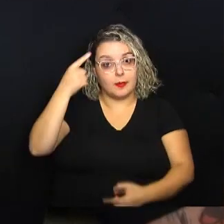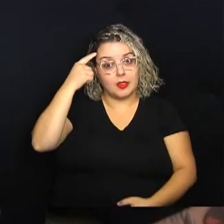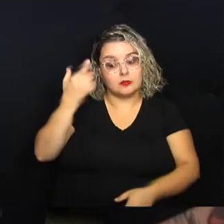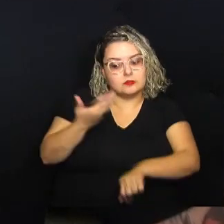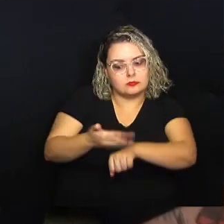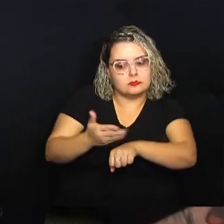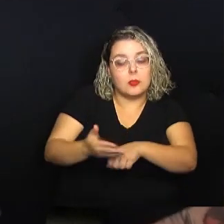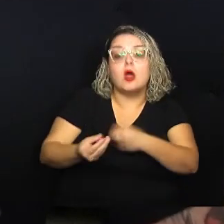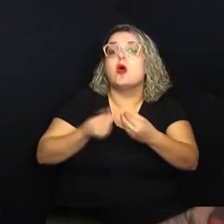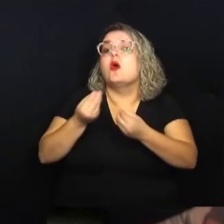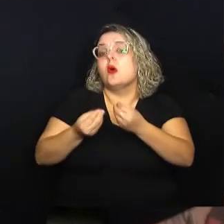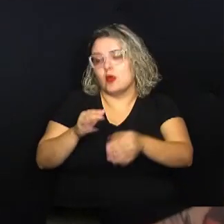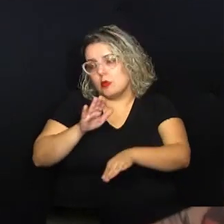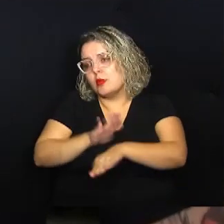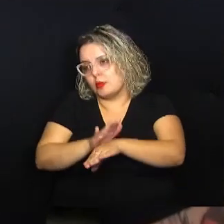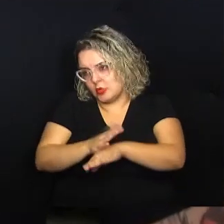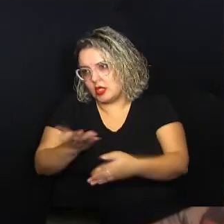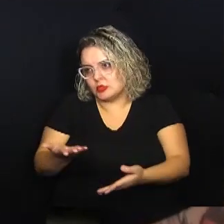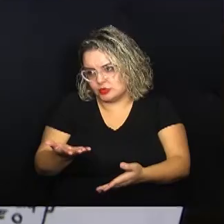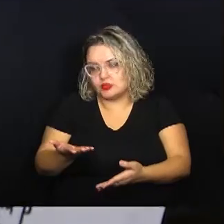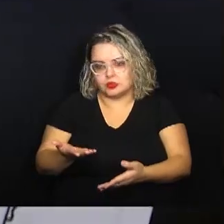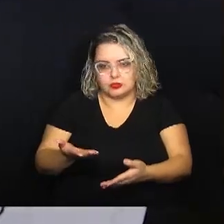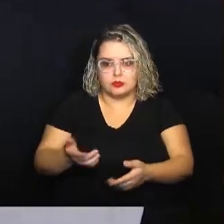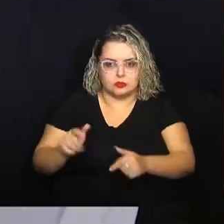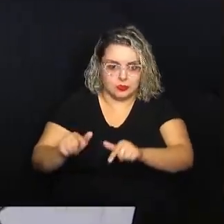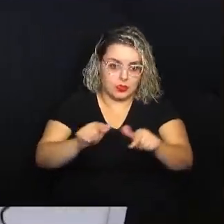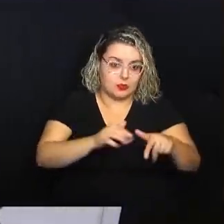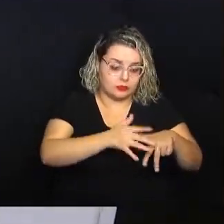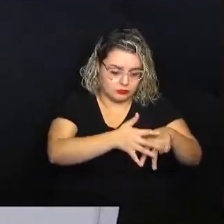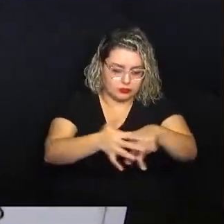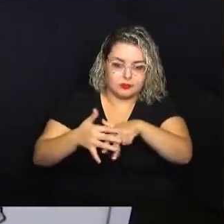realmente ajudar e auxiliar com esses pacientes.